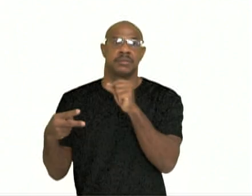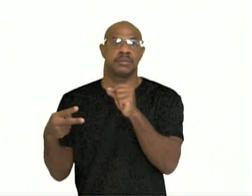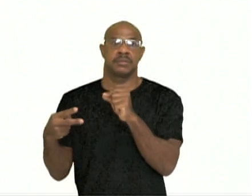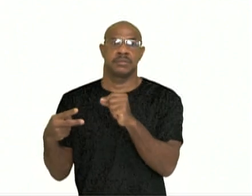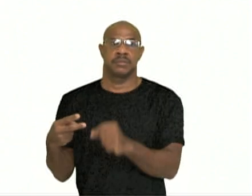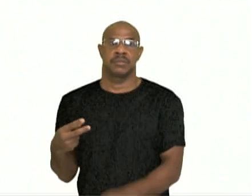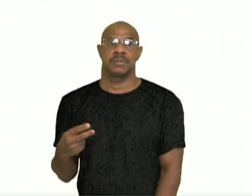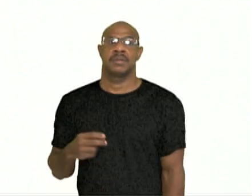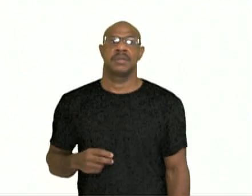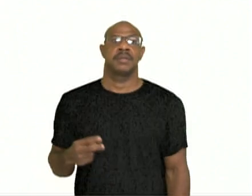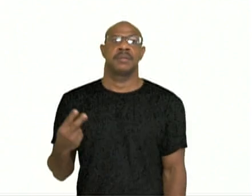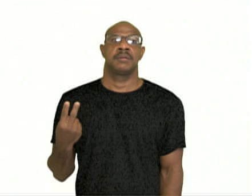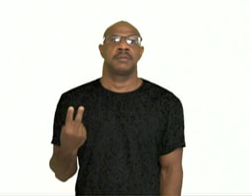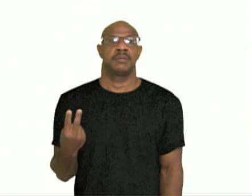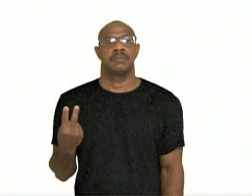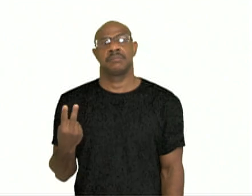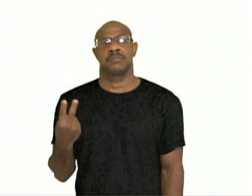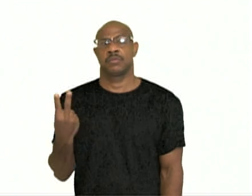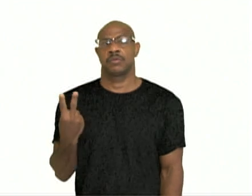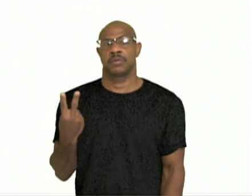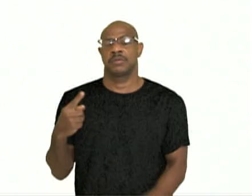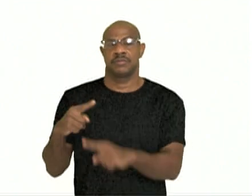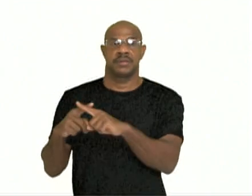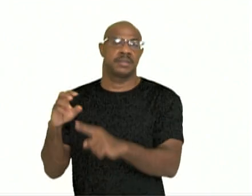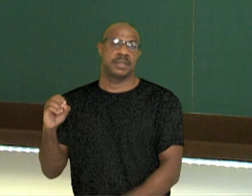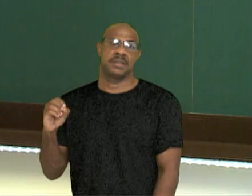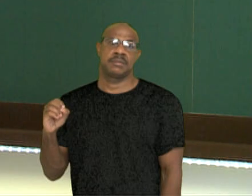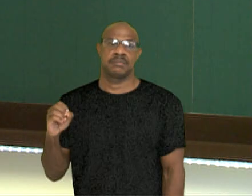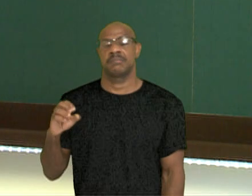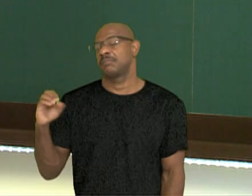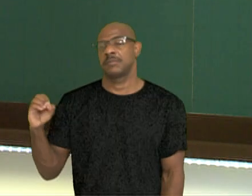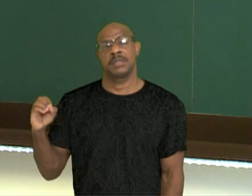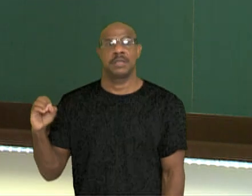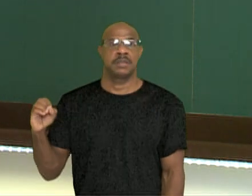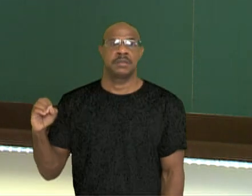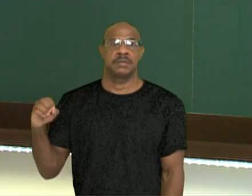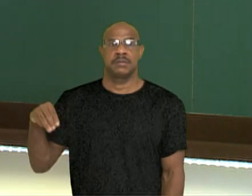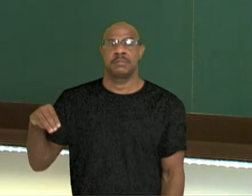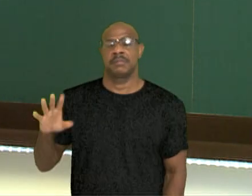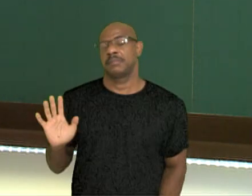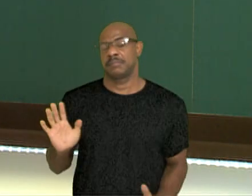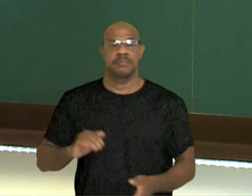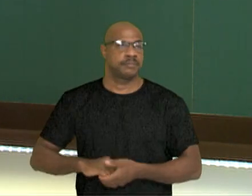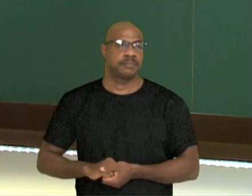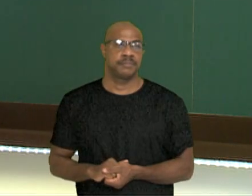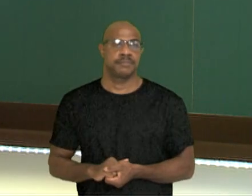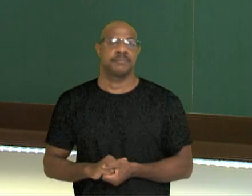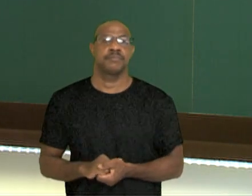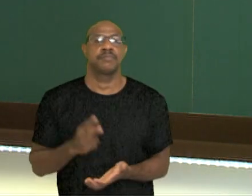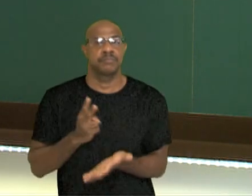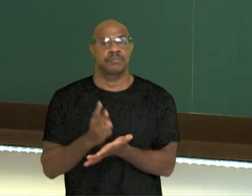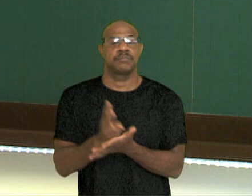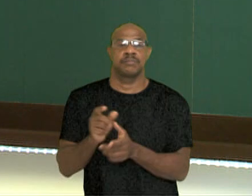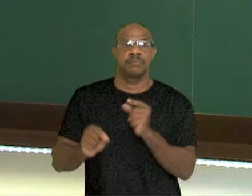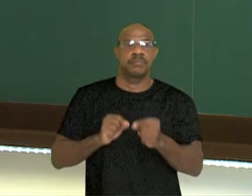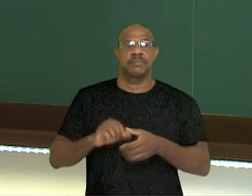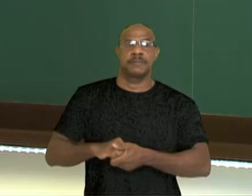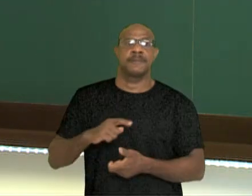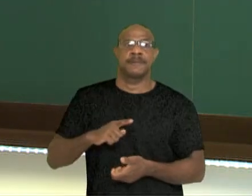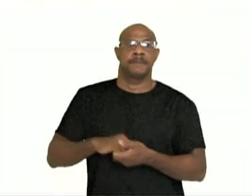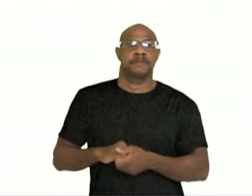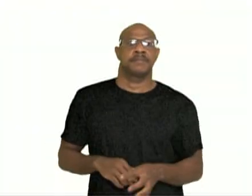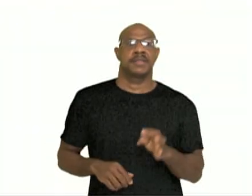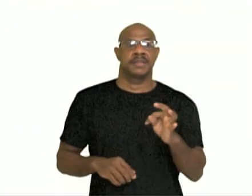É 0, ou seja, 2 vezes 0, 0. Então, nós teremos, nesse caso, 0 metros. Continuando agora, para t igual a